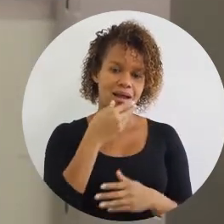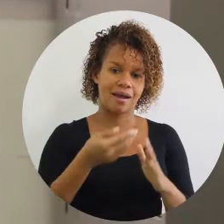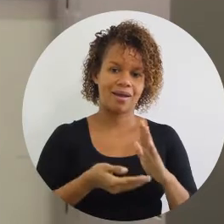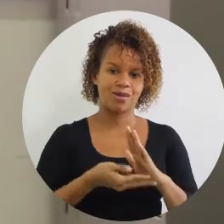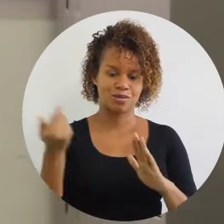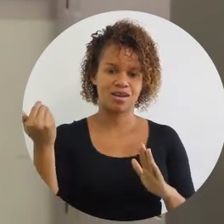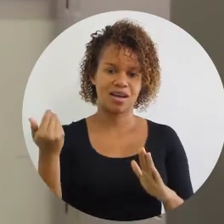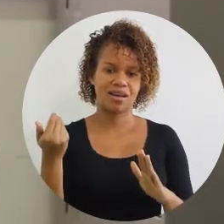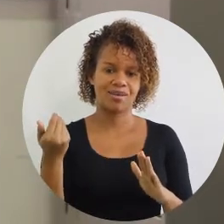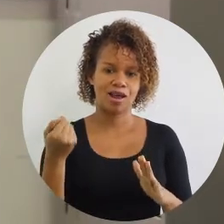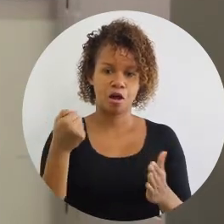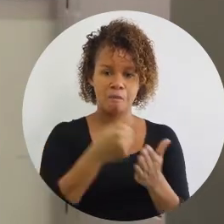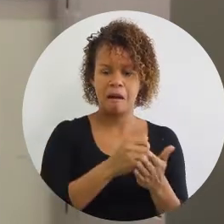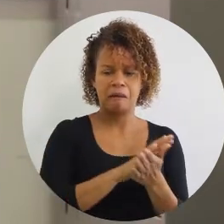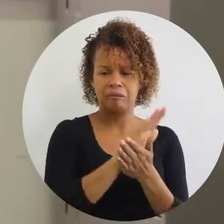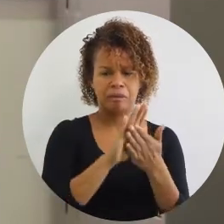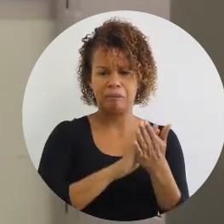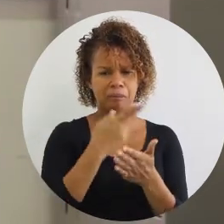sem pagar imposto nenhum.